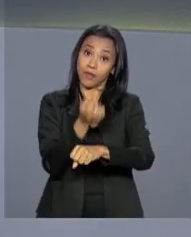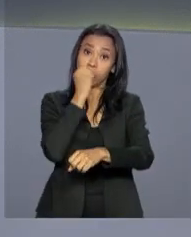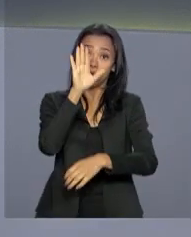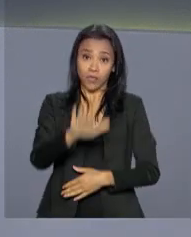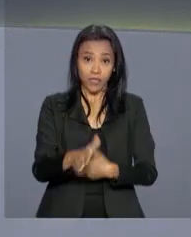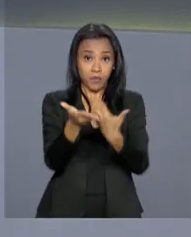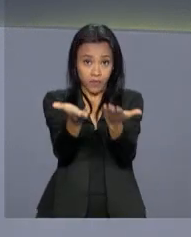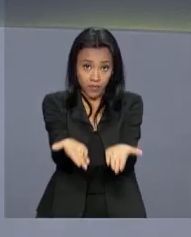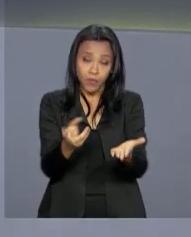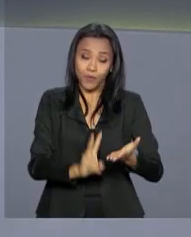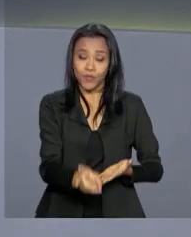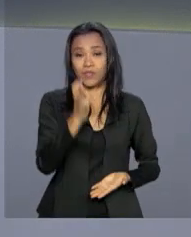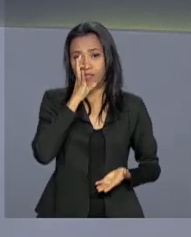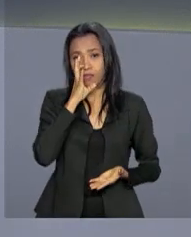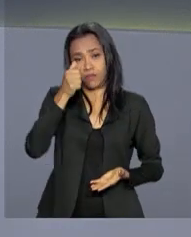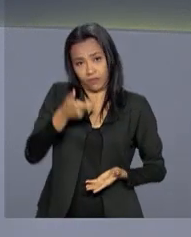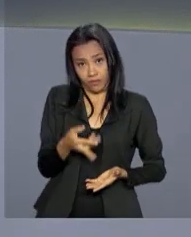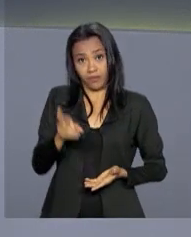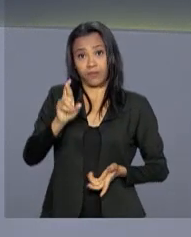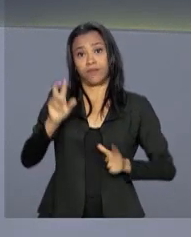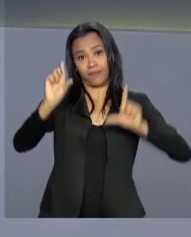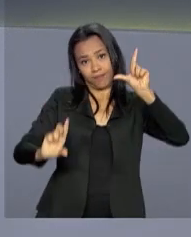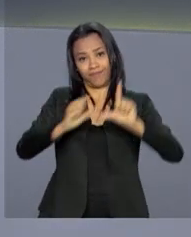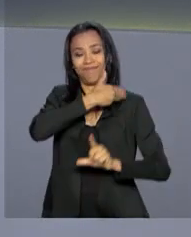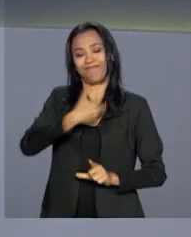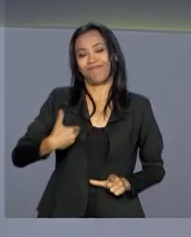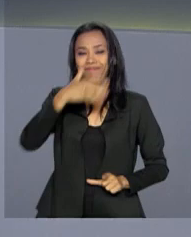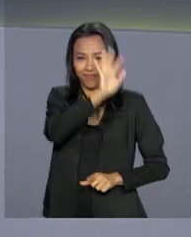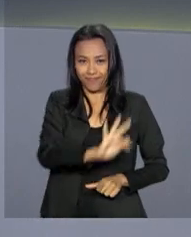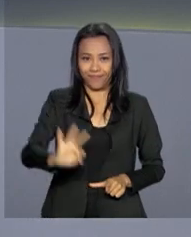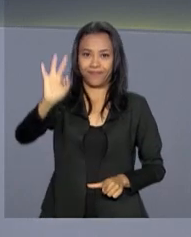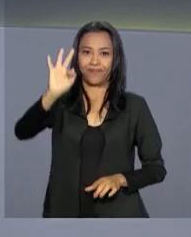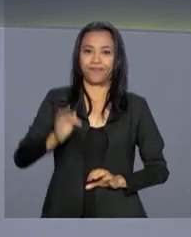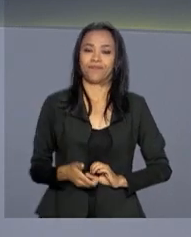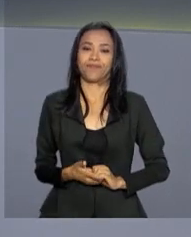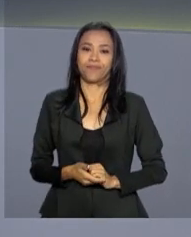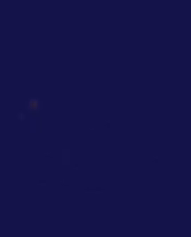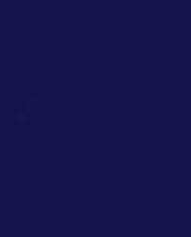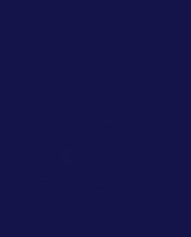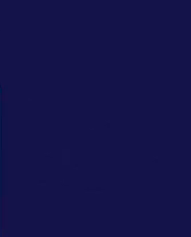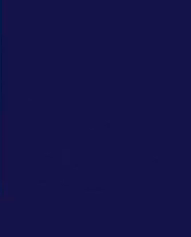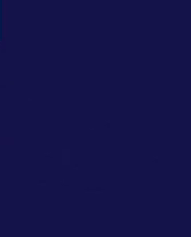boa tarde pra você continue com a gente aqui na nbr a tv do governo federal